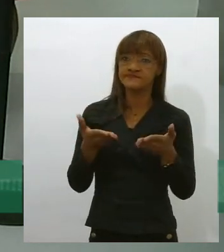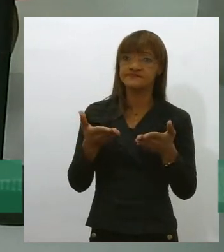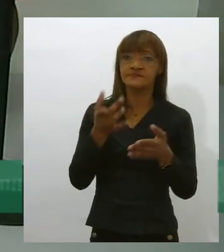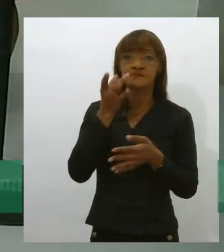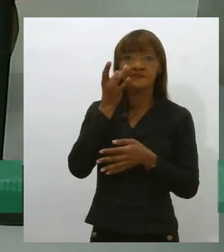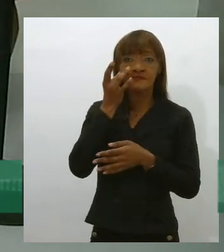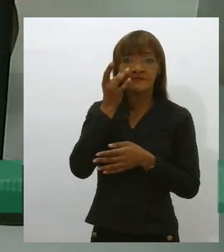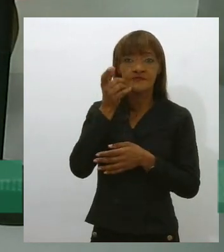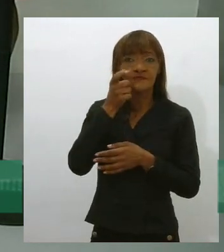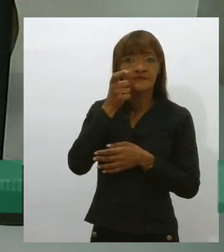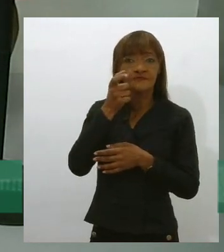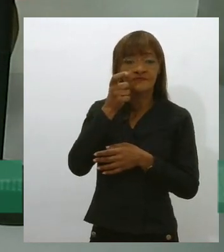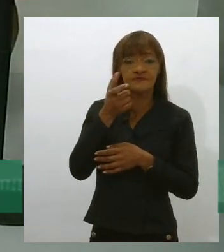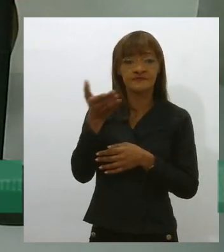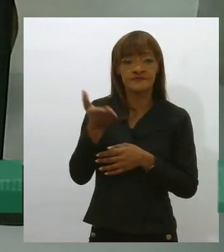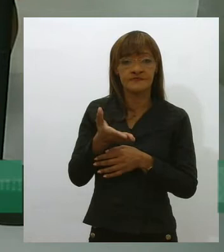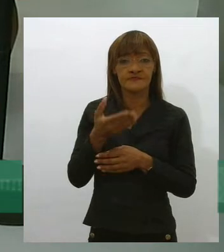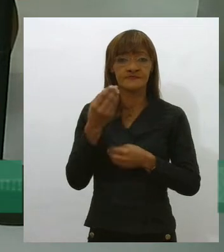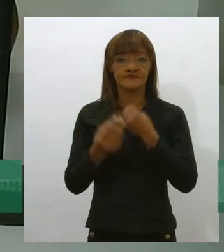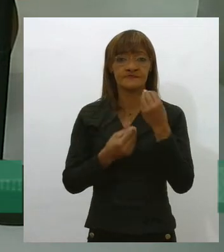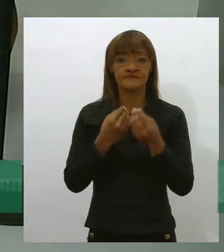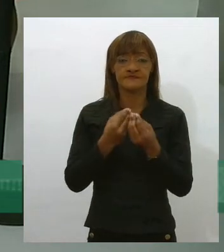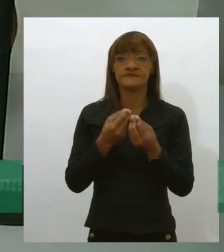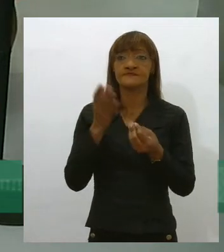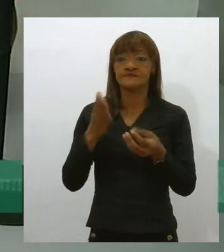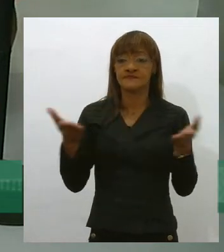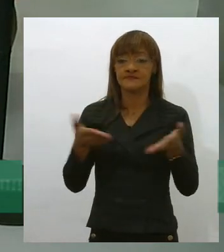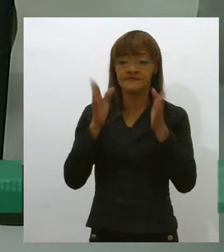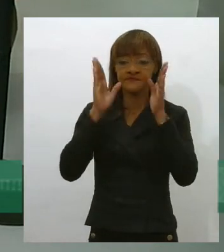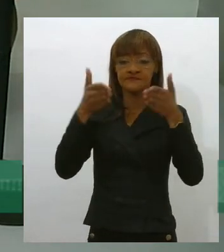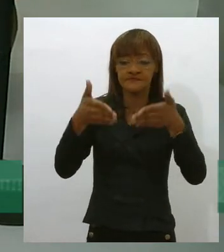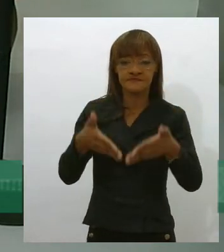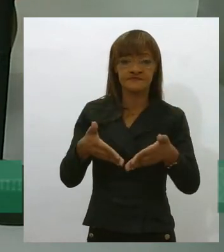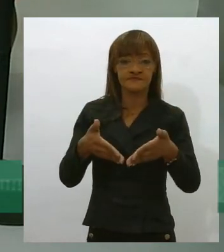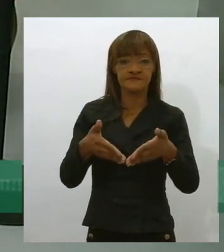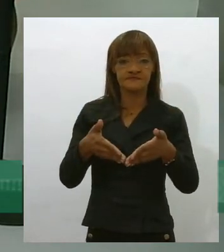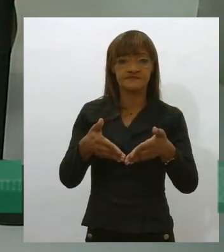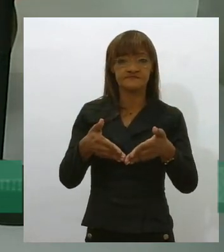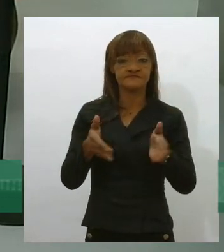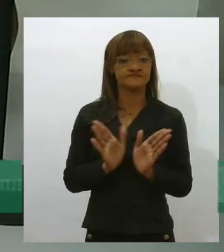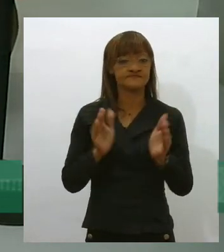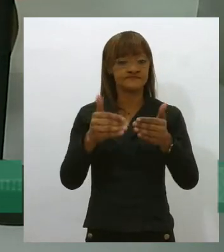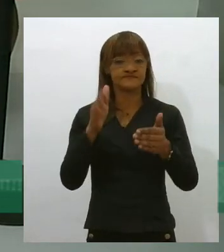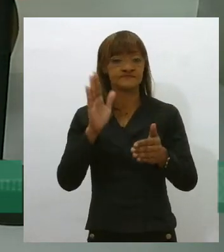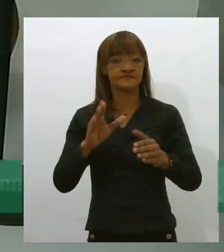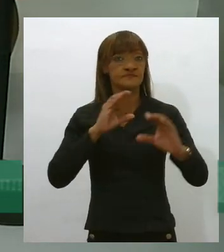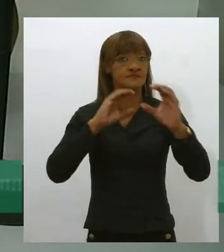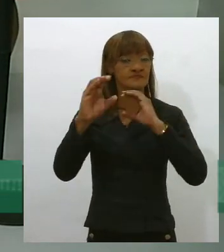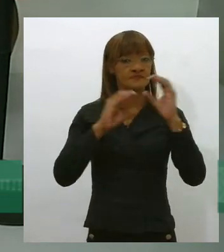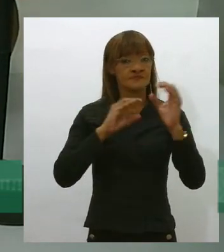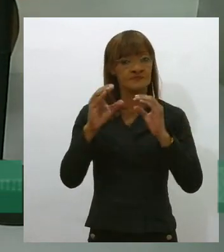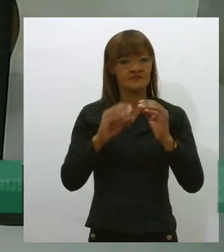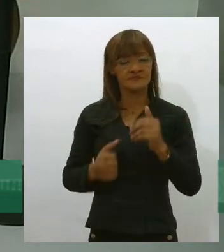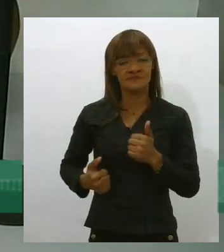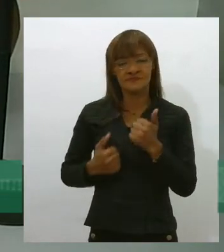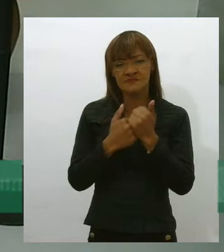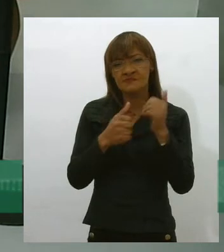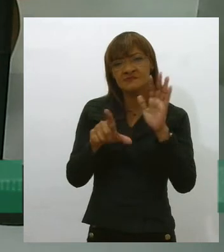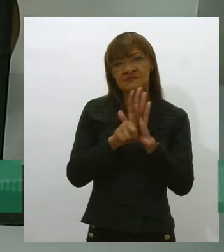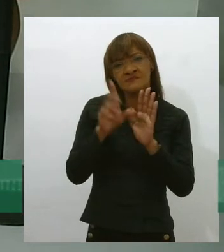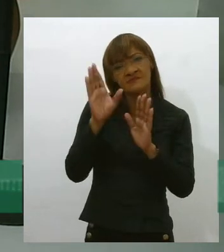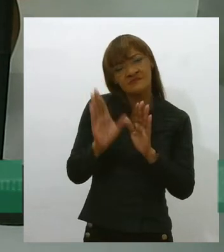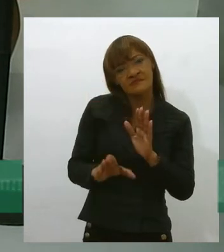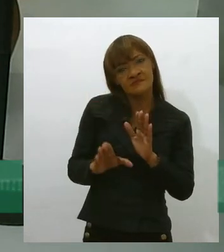assistir na em perspectiva o fórum Nacional de democratização da comunicação defende aí que essa nova lei fere a Constituição Brasileira